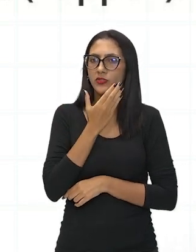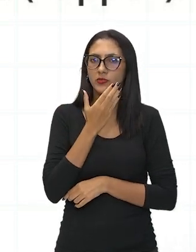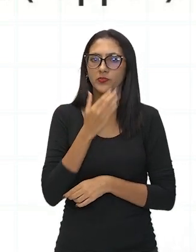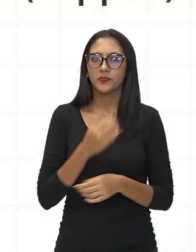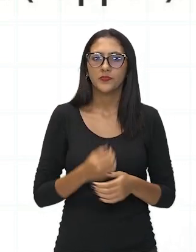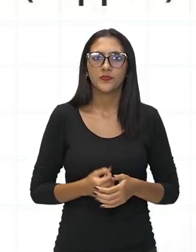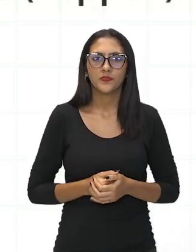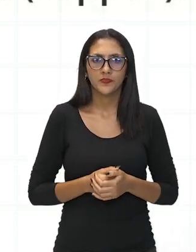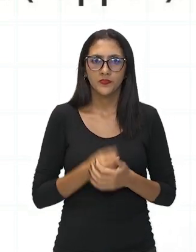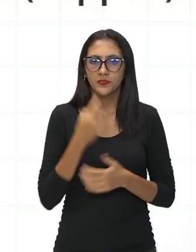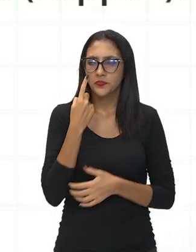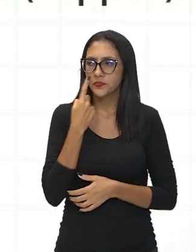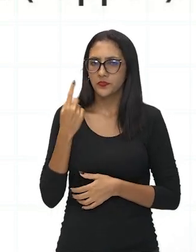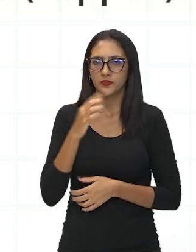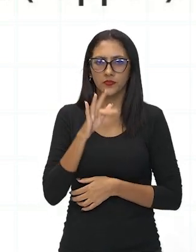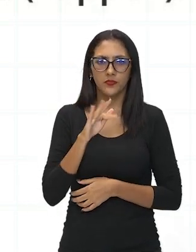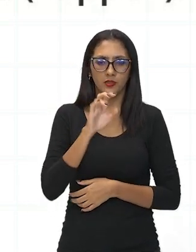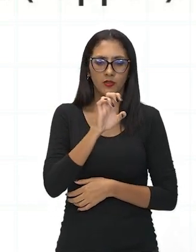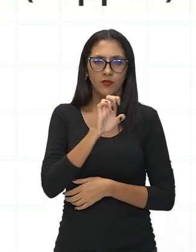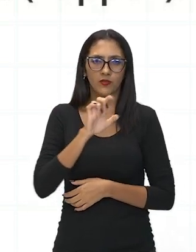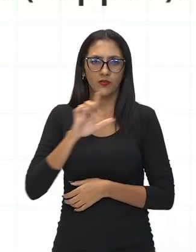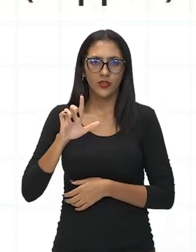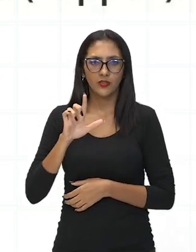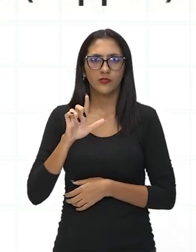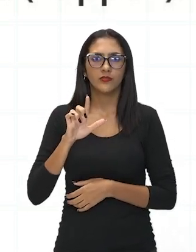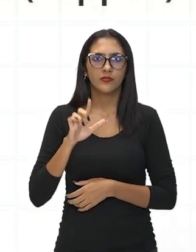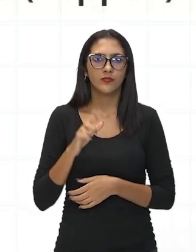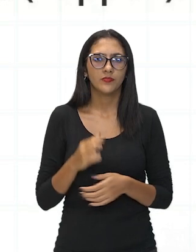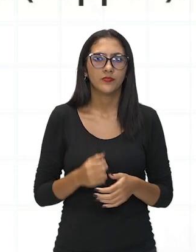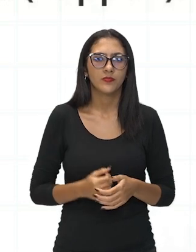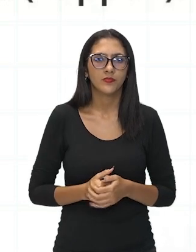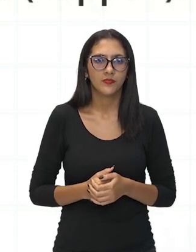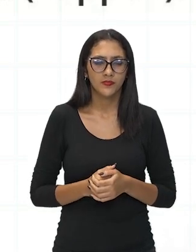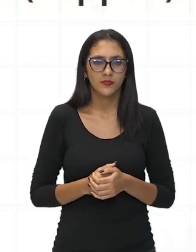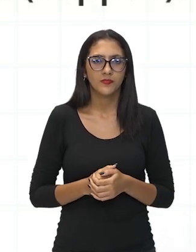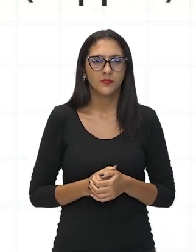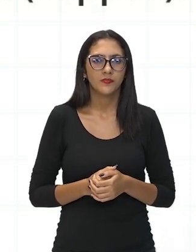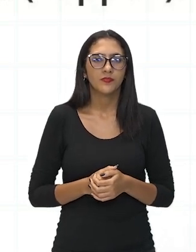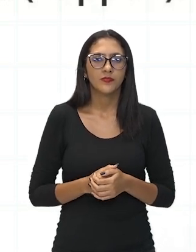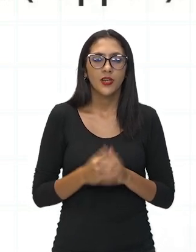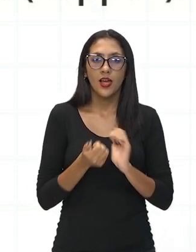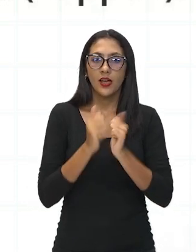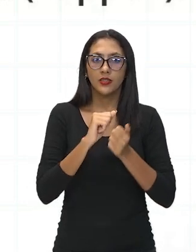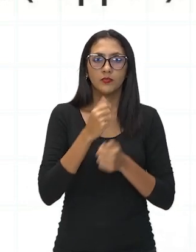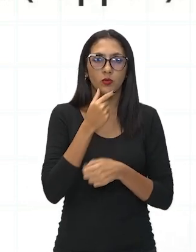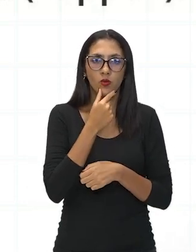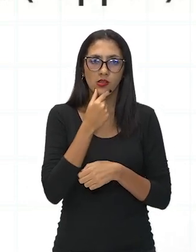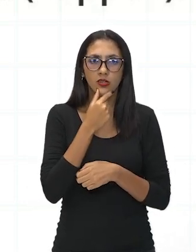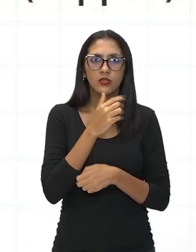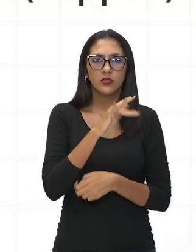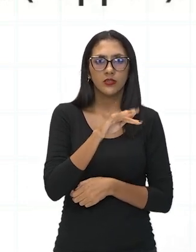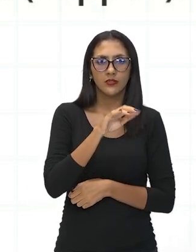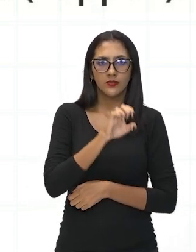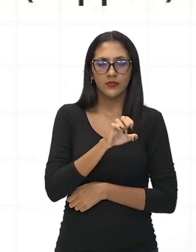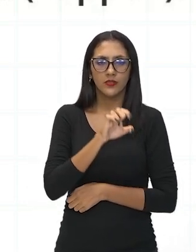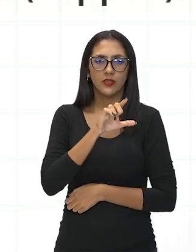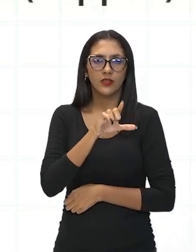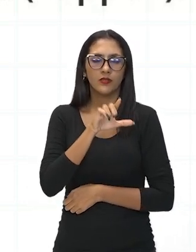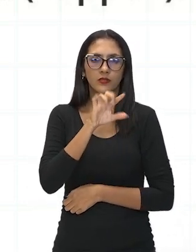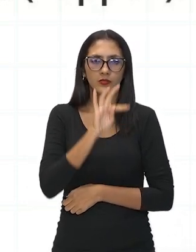verbo sentir. But he felt. Eu não vou dizer que estava sentindo, tá? Então, exige muita questão